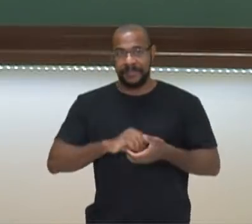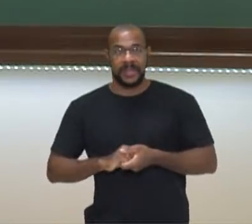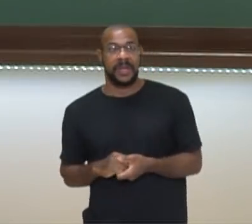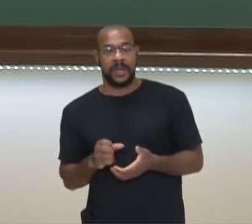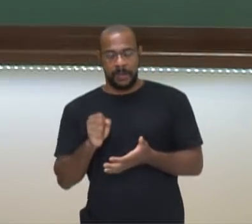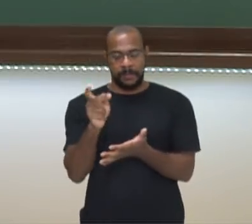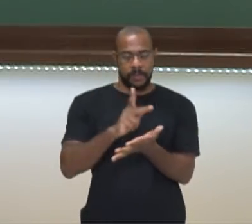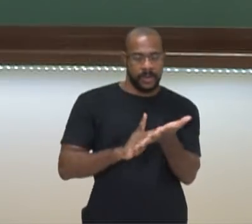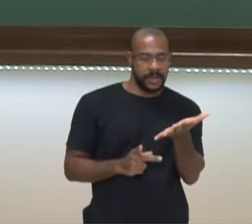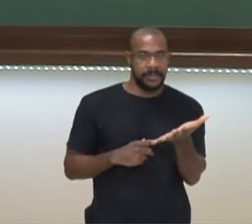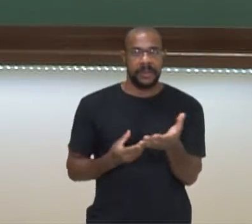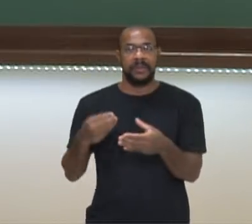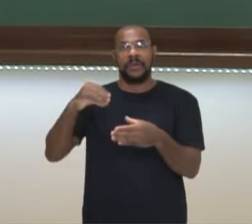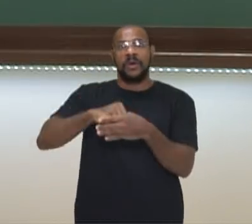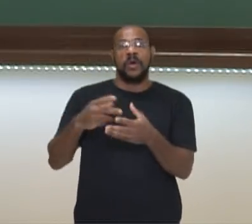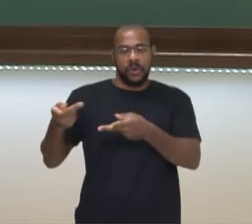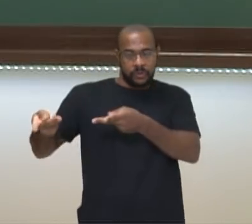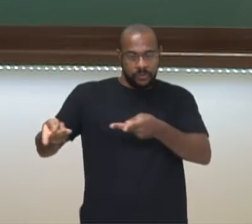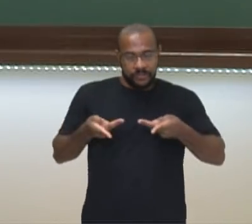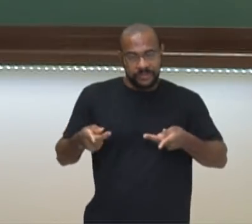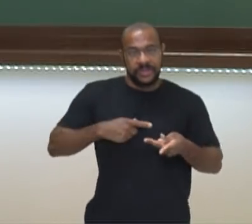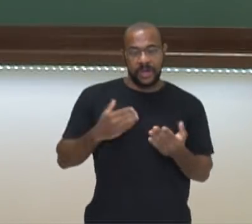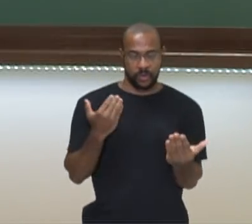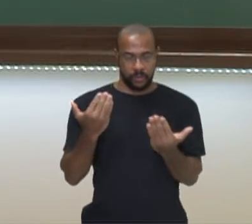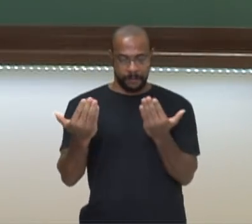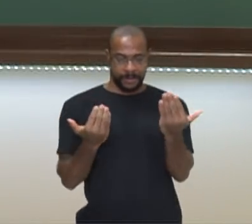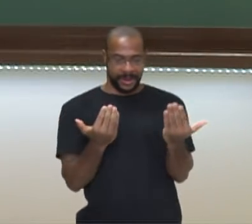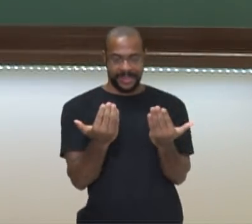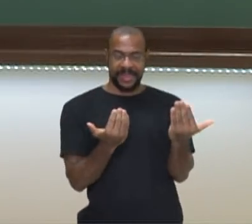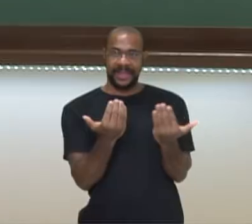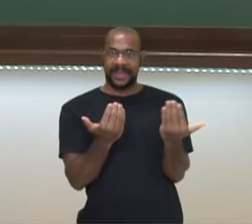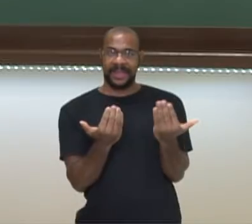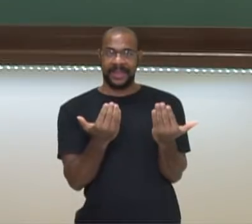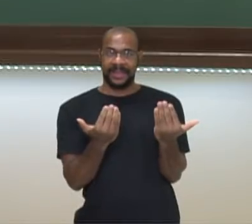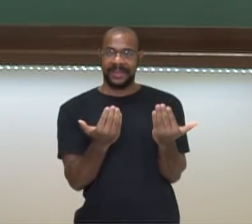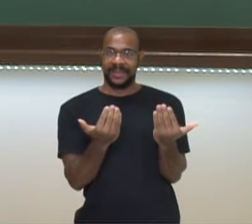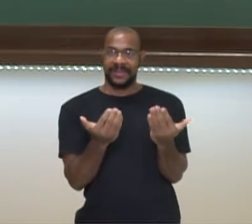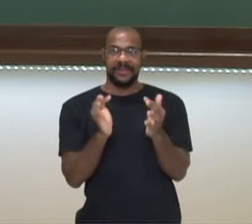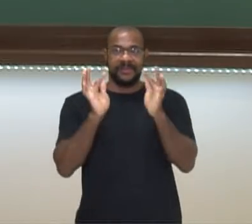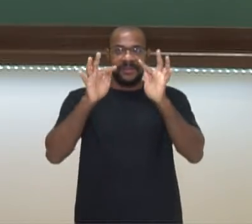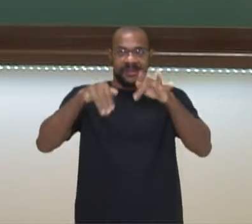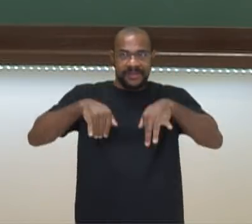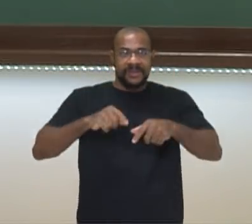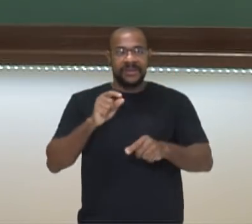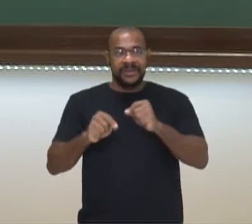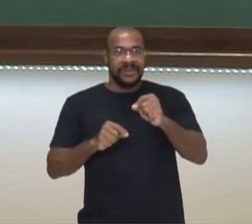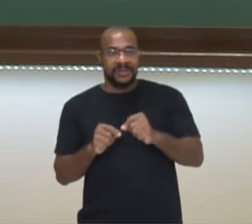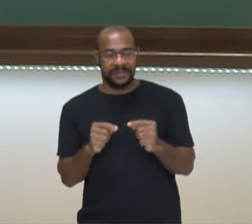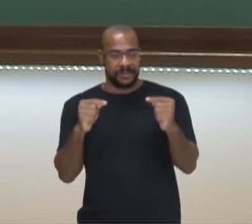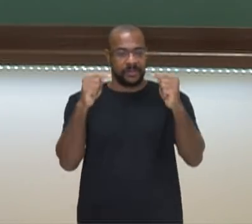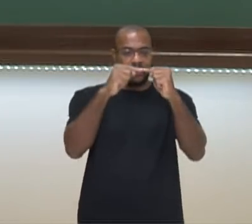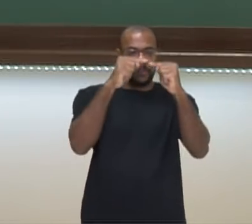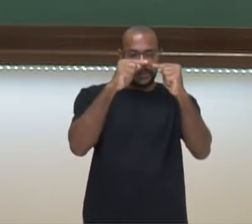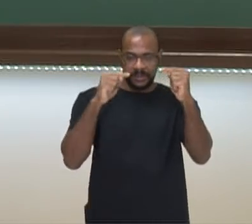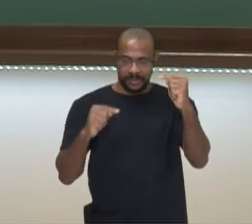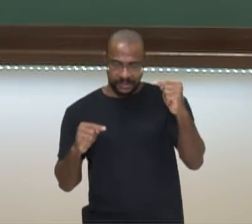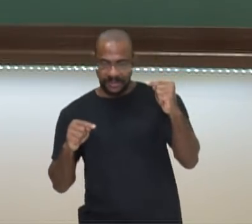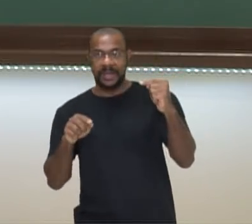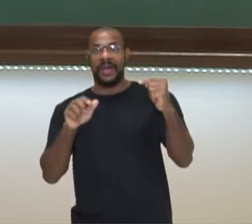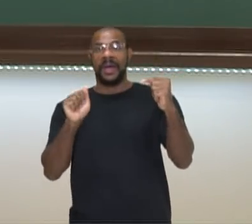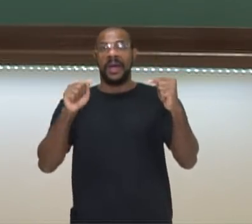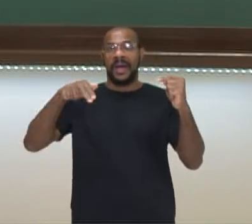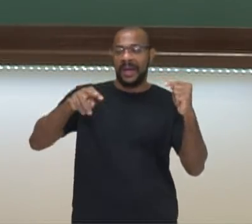poema Convite começa com uma comparação e termina com uma antítese, e eu falei que isso era uma figura de linguagem? Pois